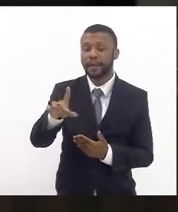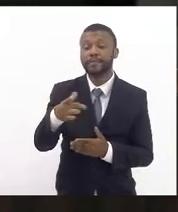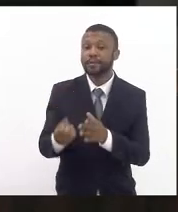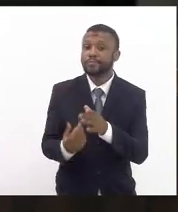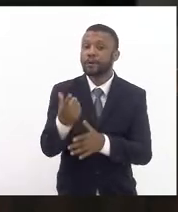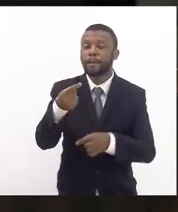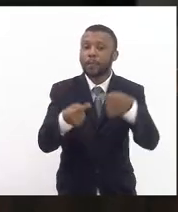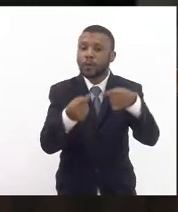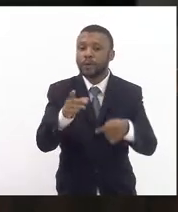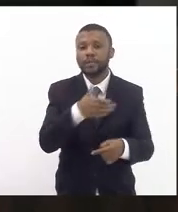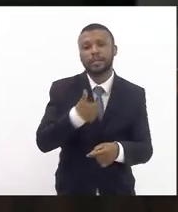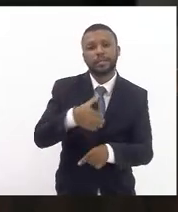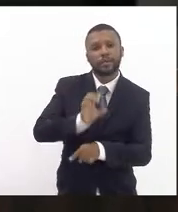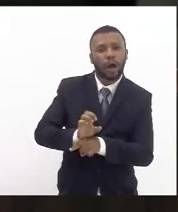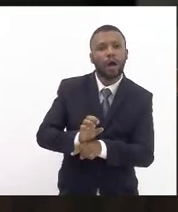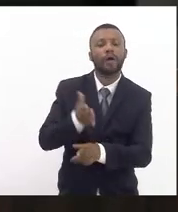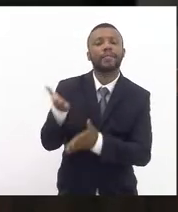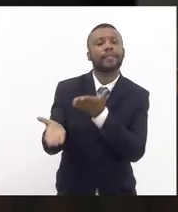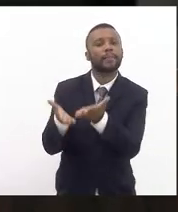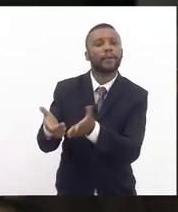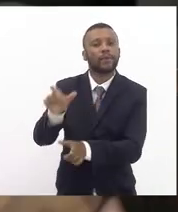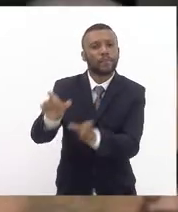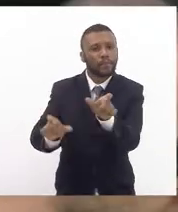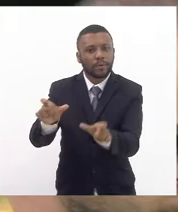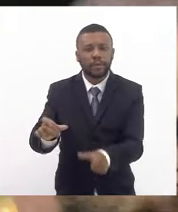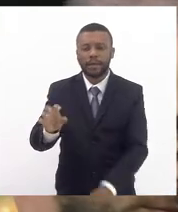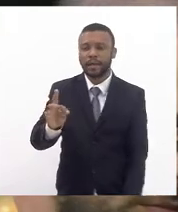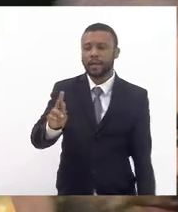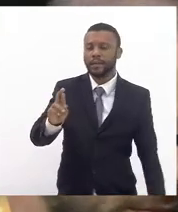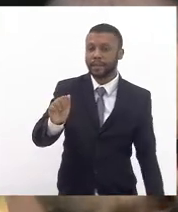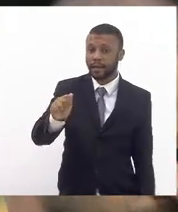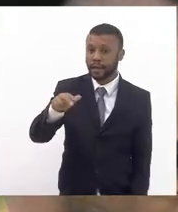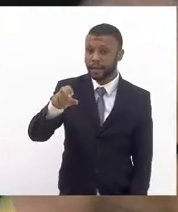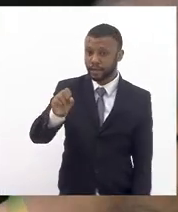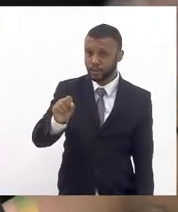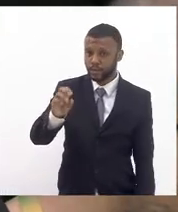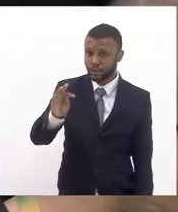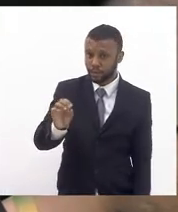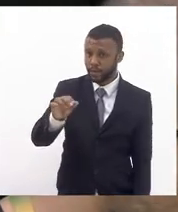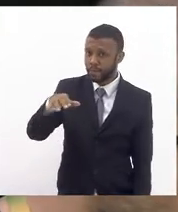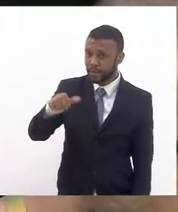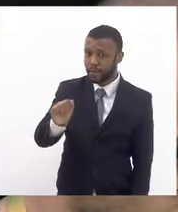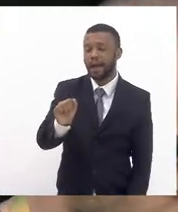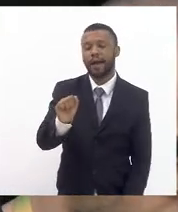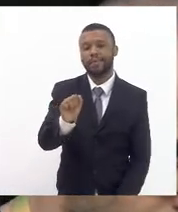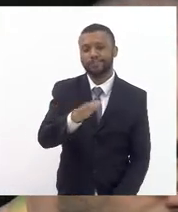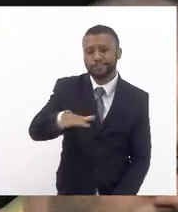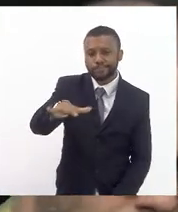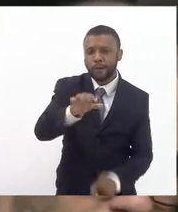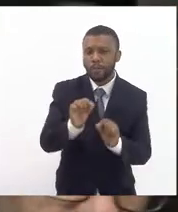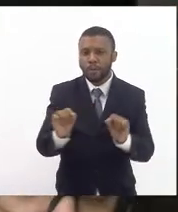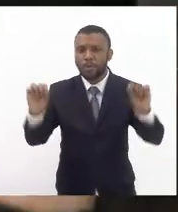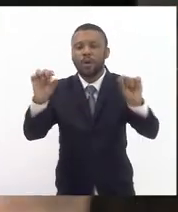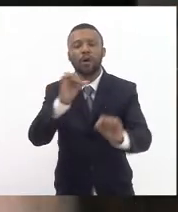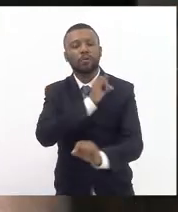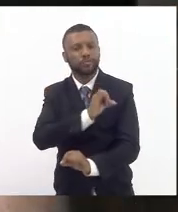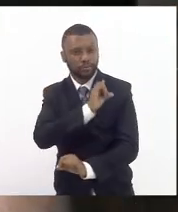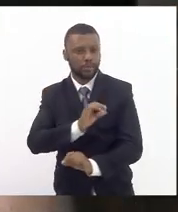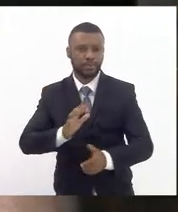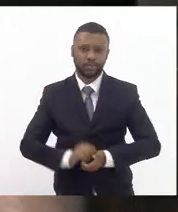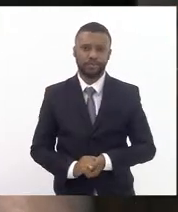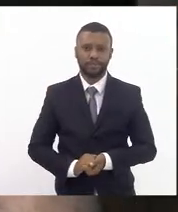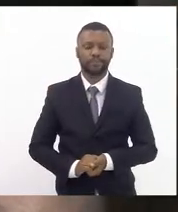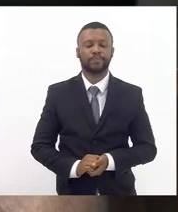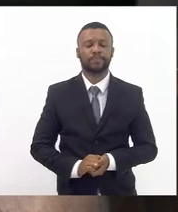atenção, acompanhamento e tratamento de para pessoas com traqueostomia e seus representantes legais no âmbito do Estado do Rio de Janeiro. Em